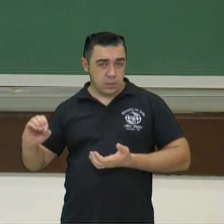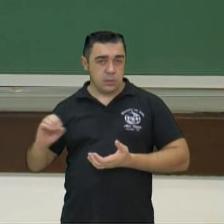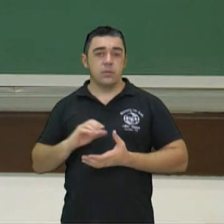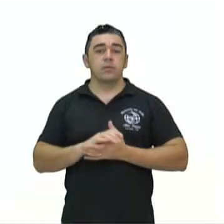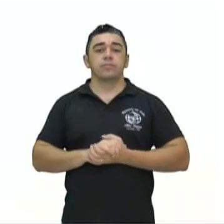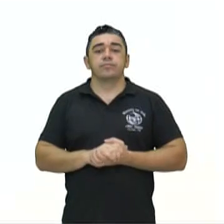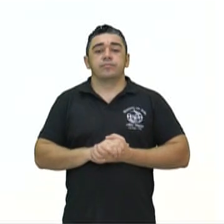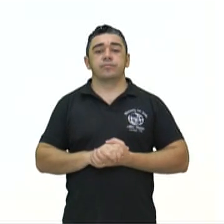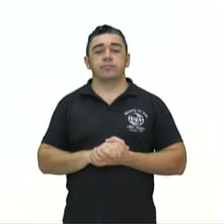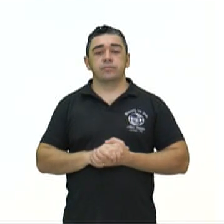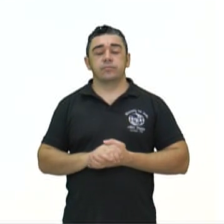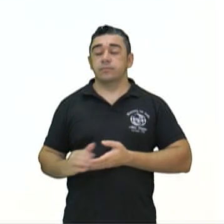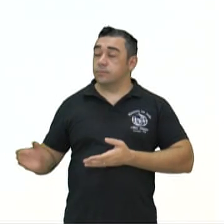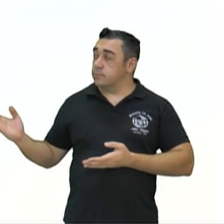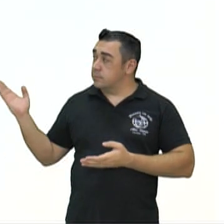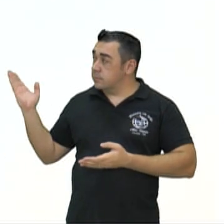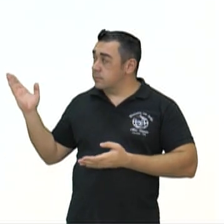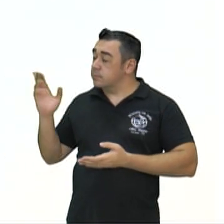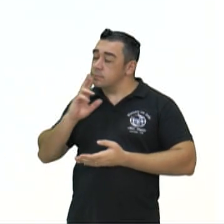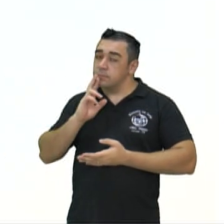em